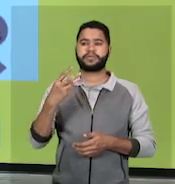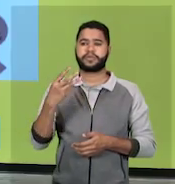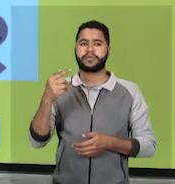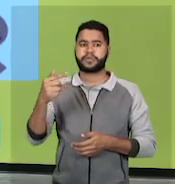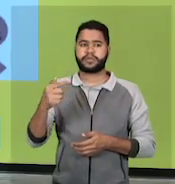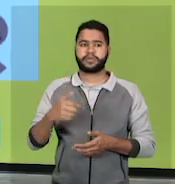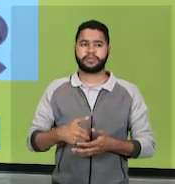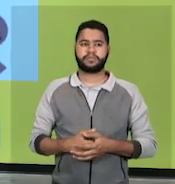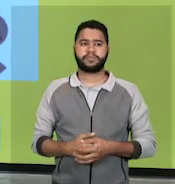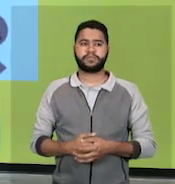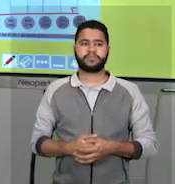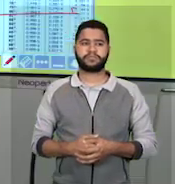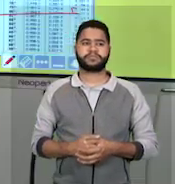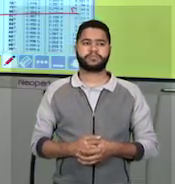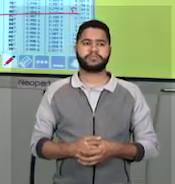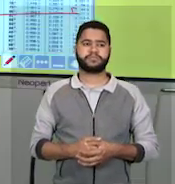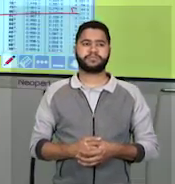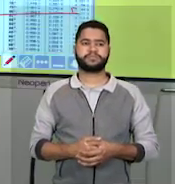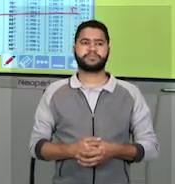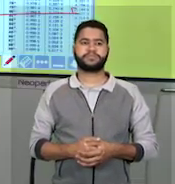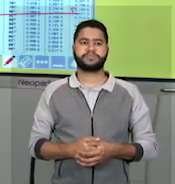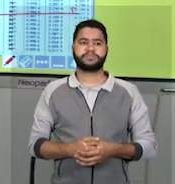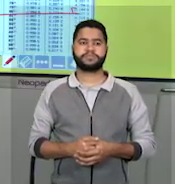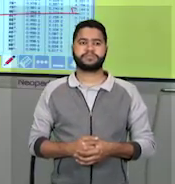é o 0,37 lá na tabela?